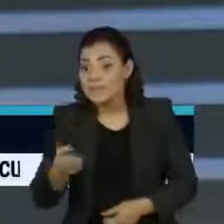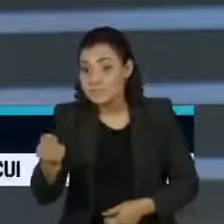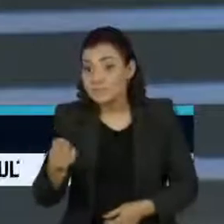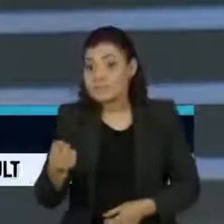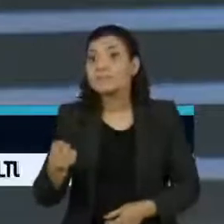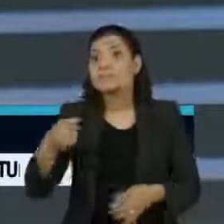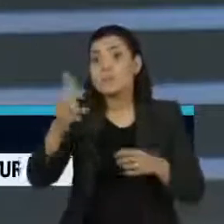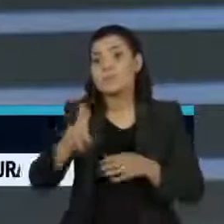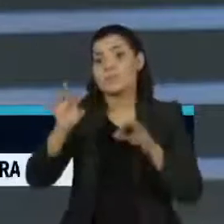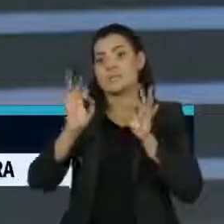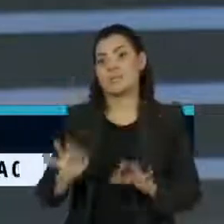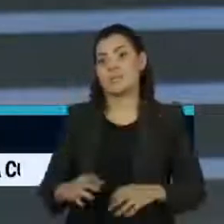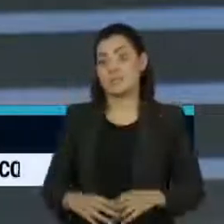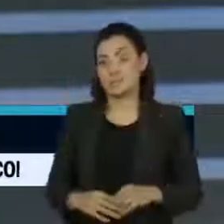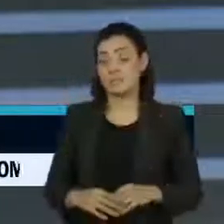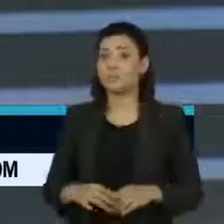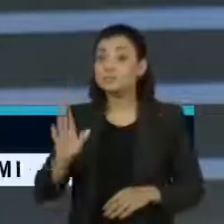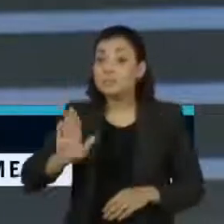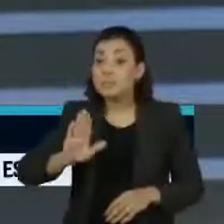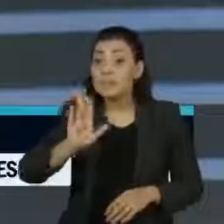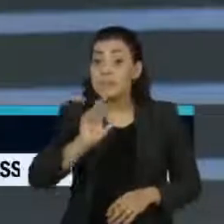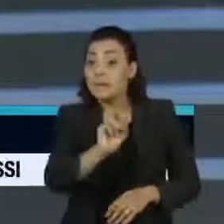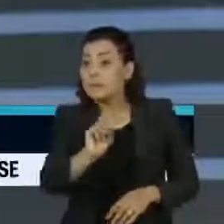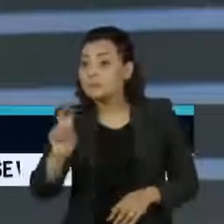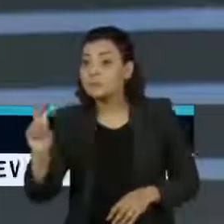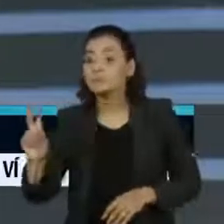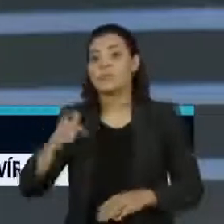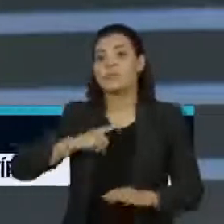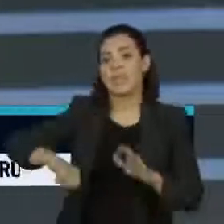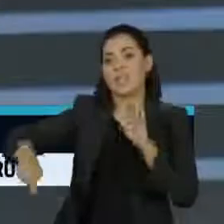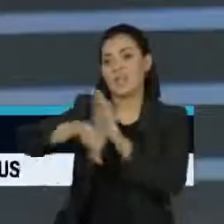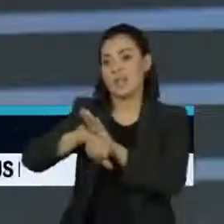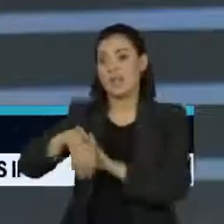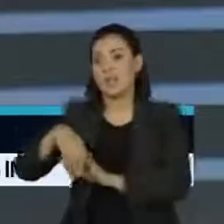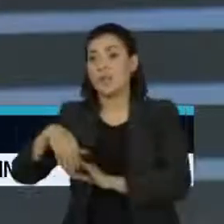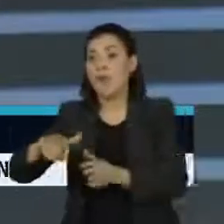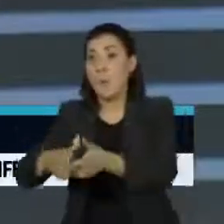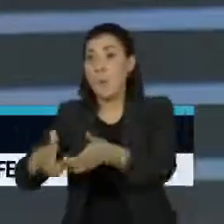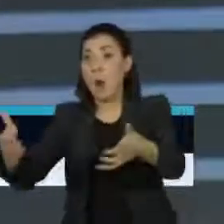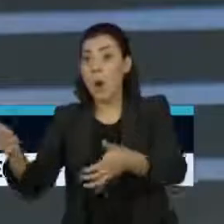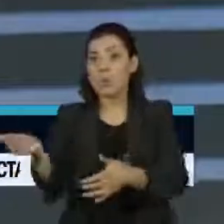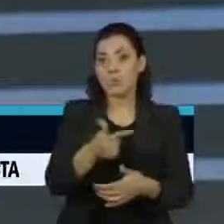utilizado devidamente. Esses candidatos, com certeza, têm mais crimes do que votos. É o que nós veremos.